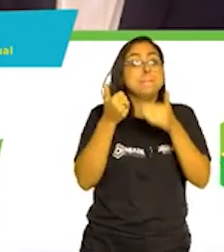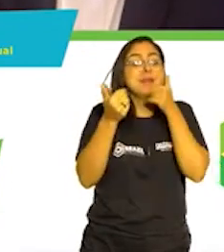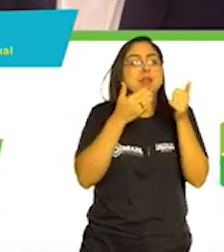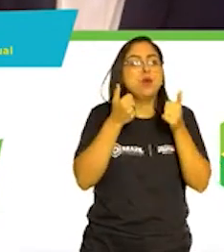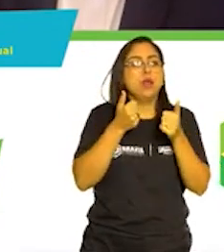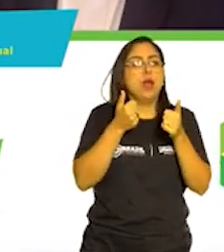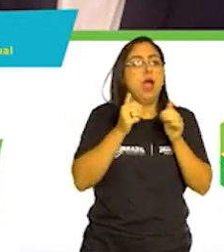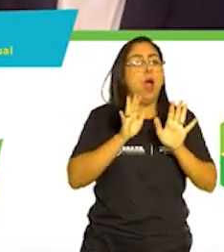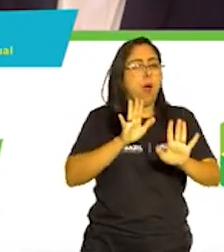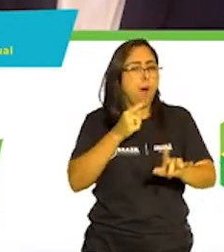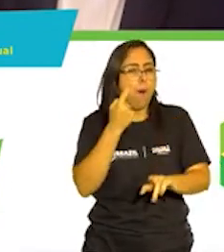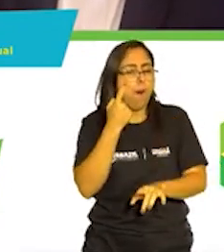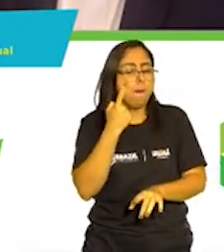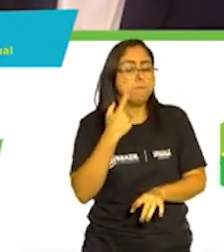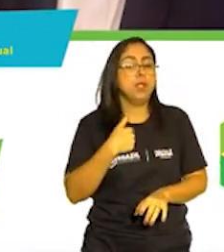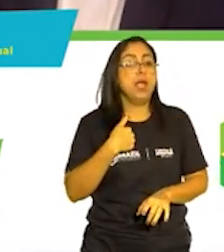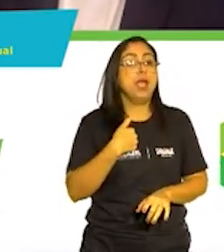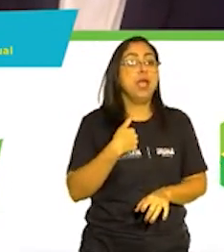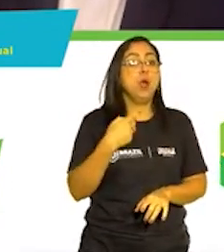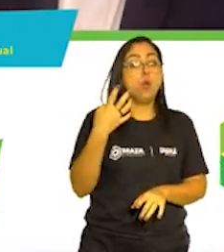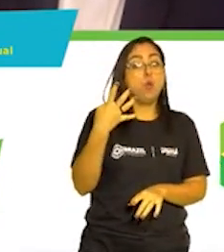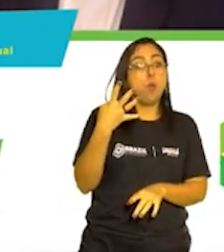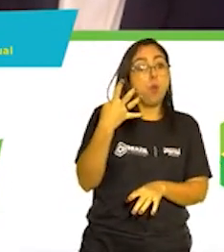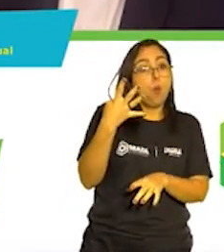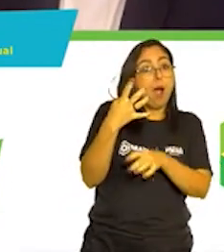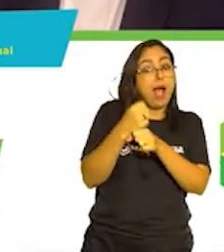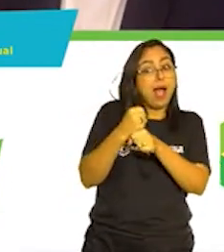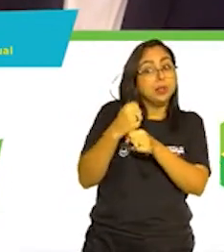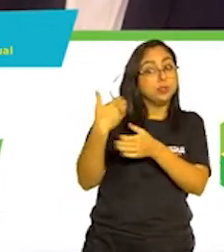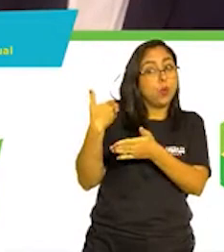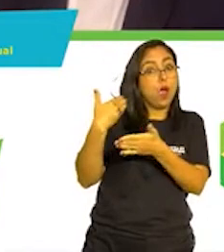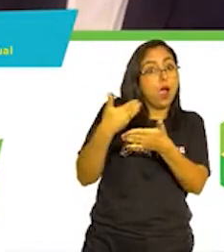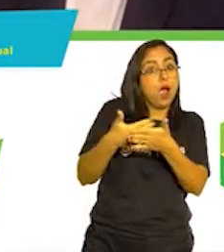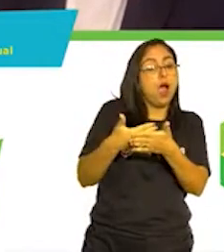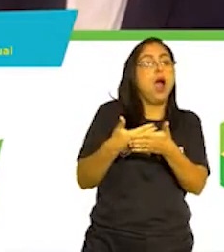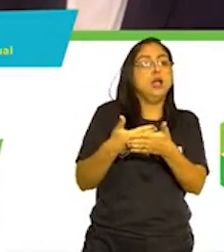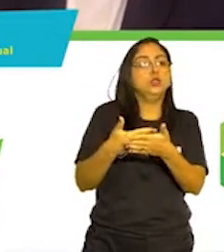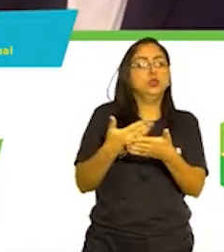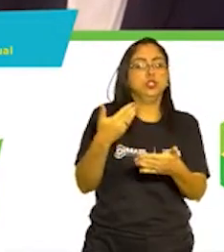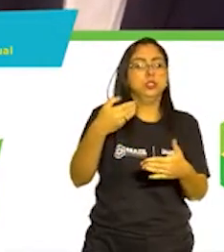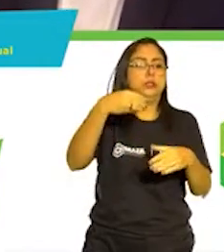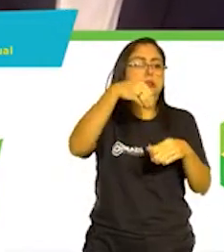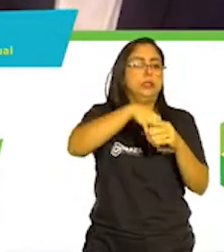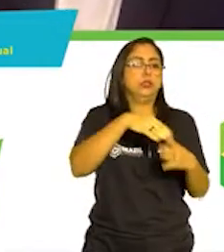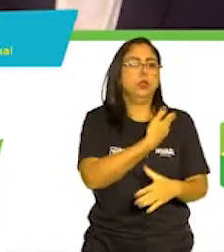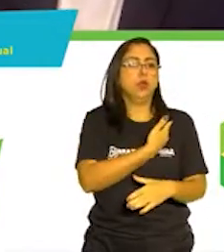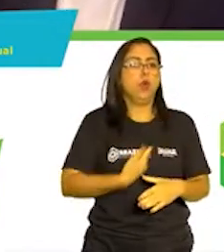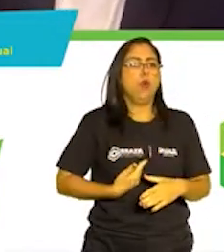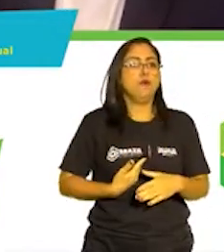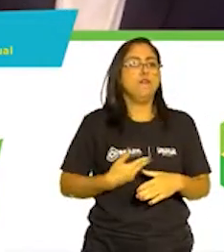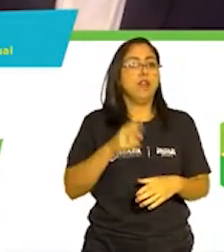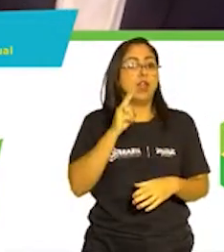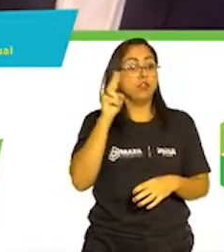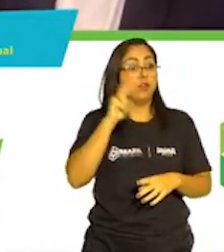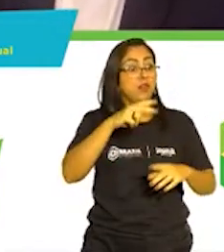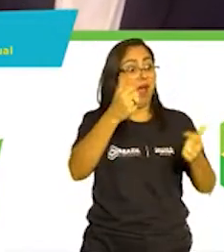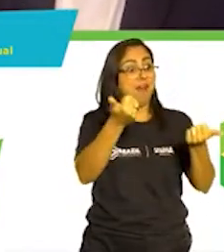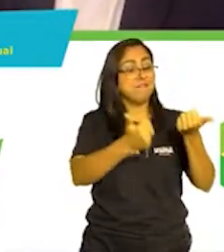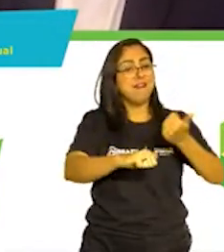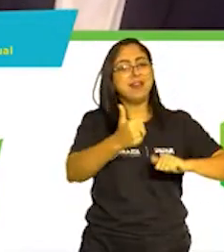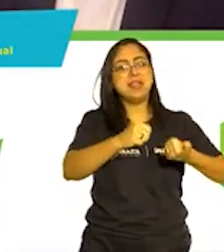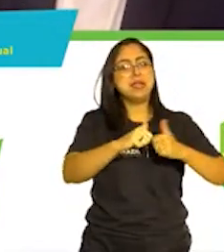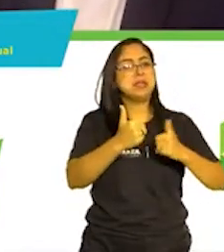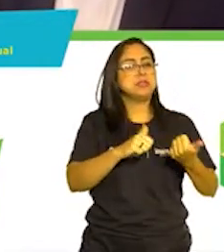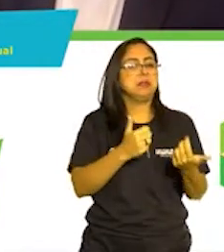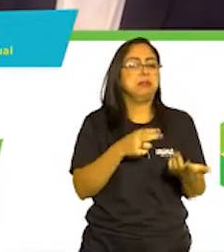nos últimos 4 anos eu estava no governo, e para mudar várias políticas, tendo uma avaliação que não funcionavam, era muito difícil. Então, a